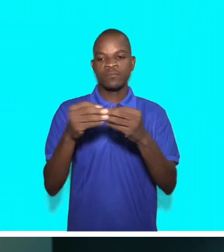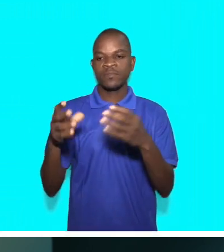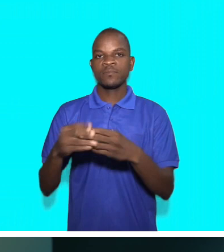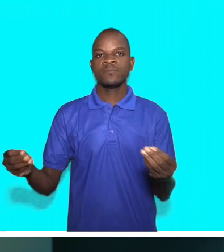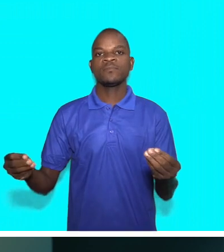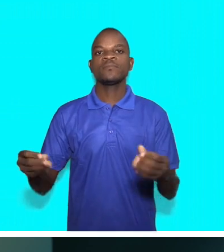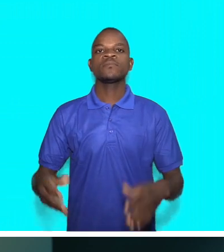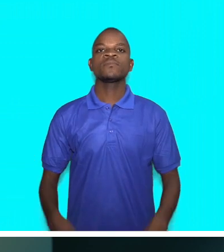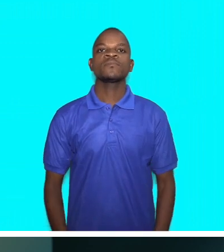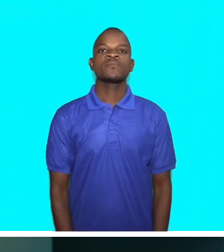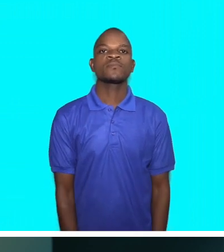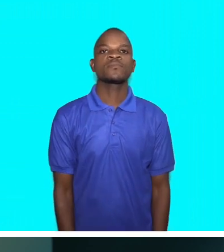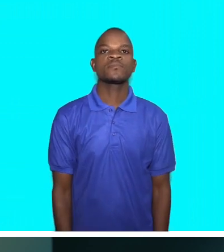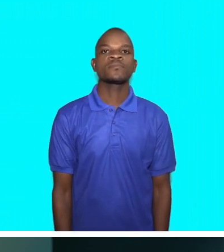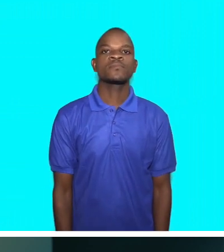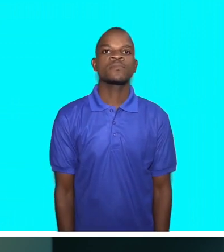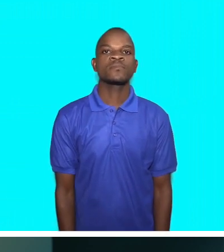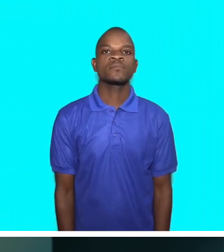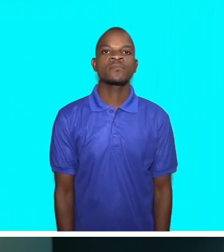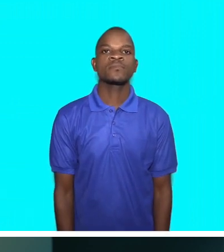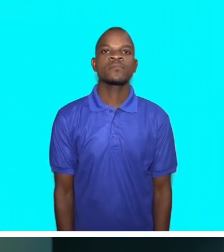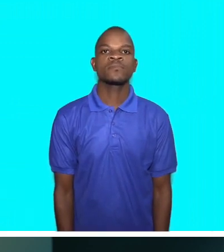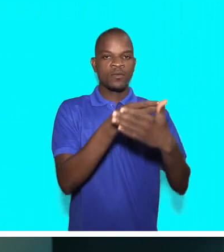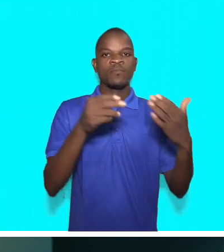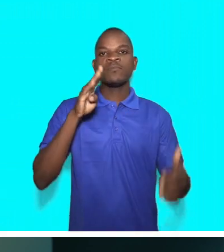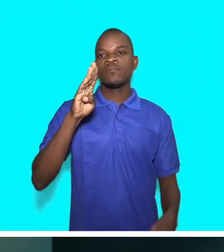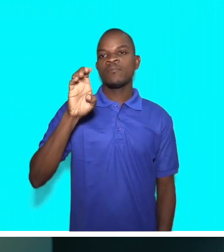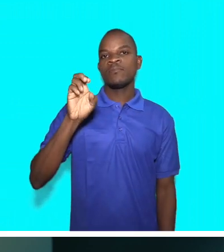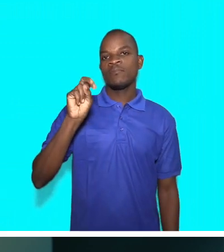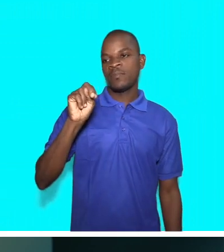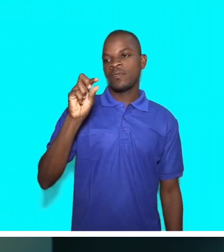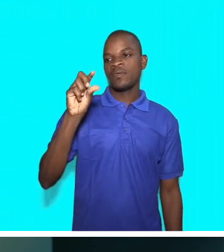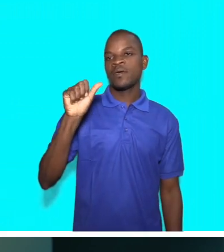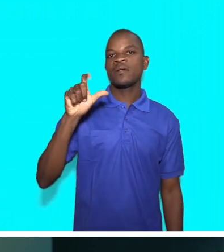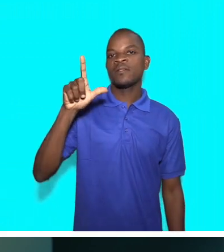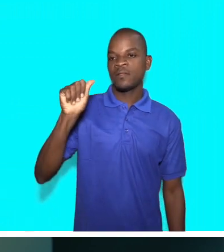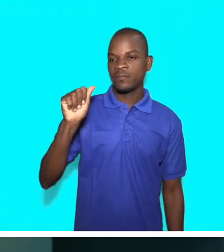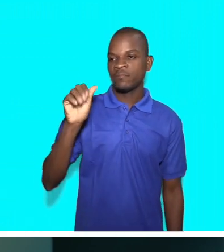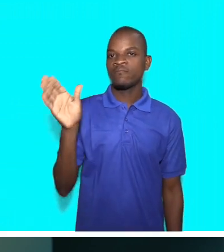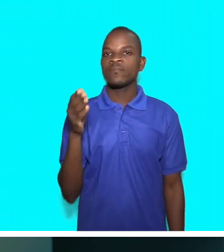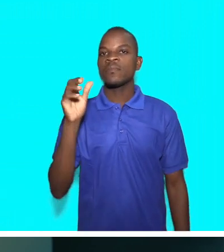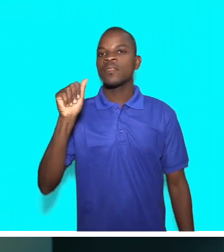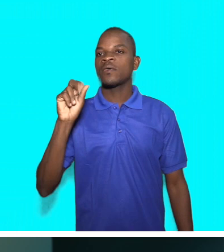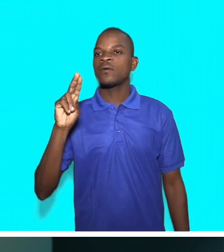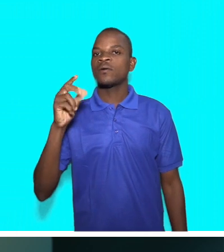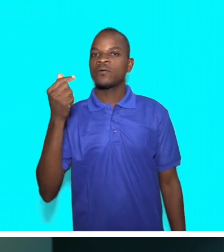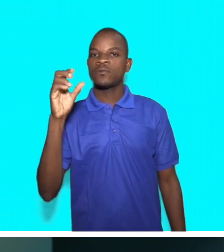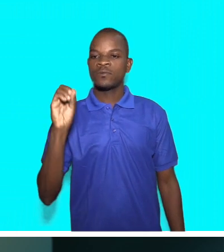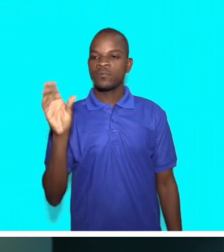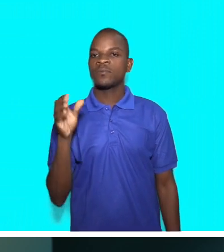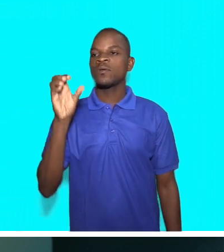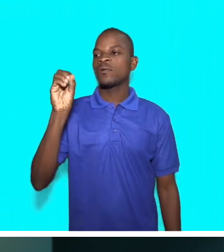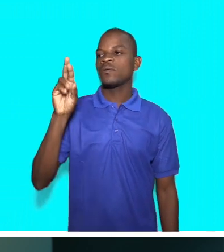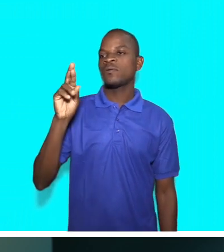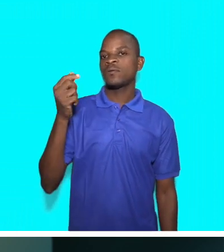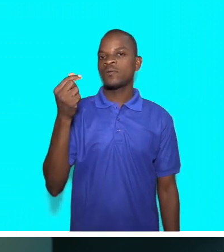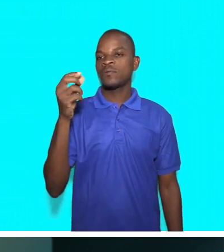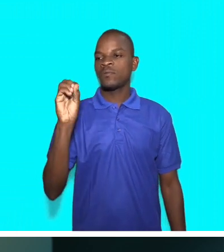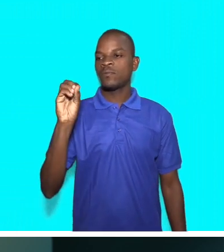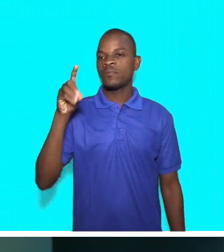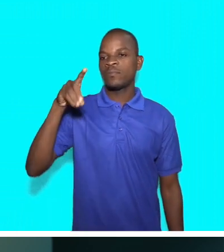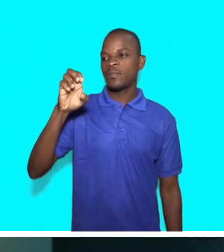mãos, através de três dispositivos. Peça principal, a chamada bengala auto